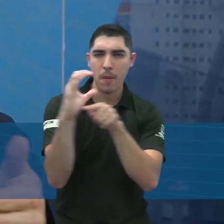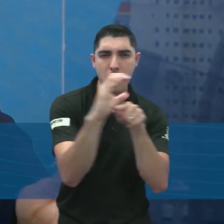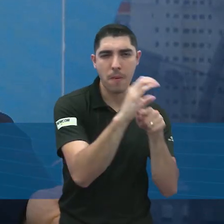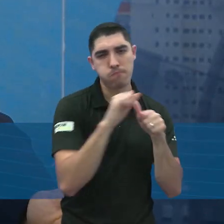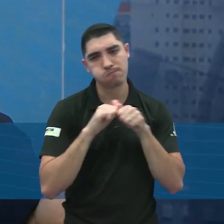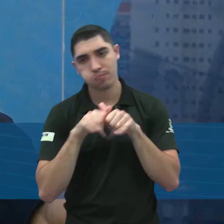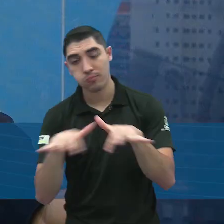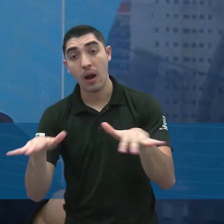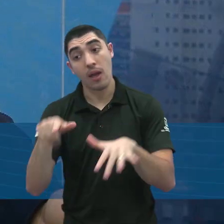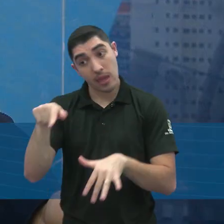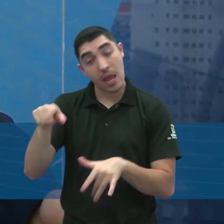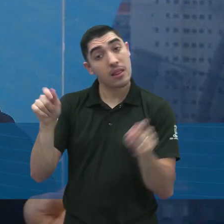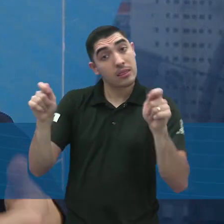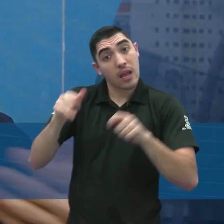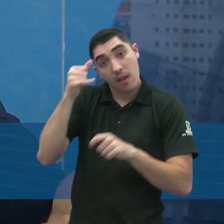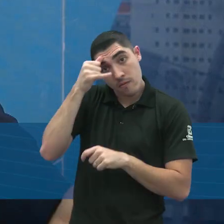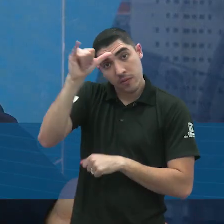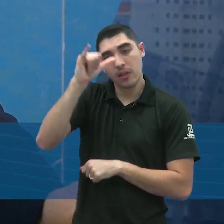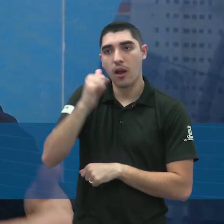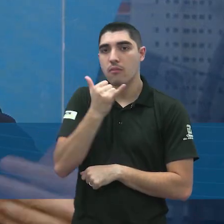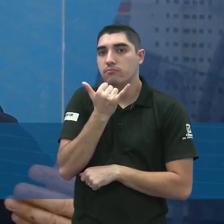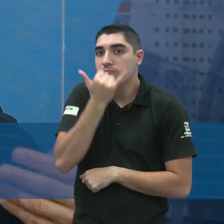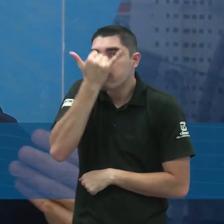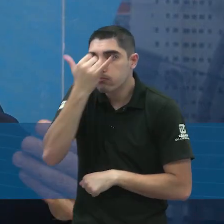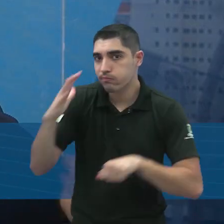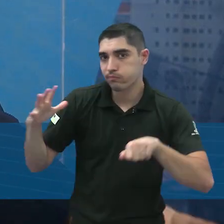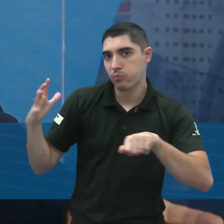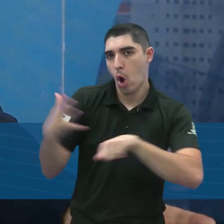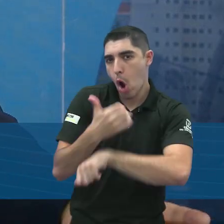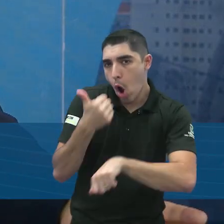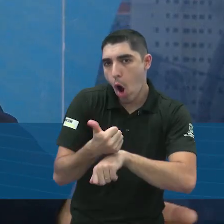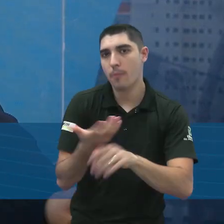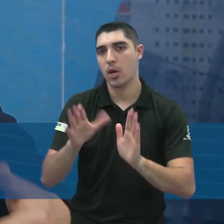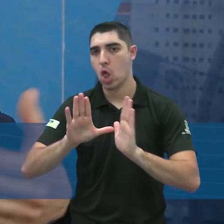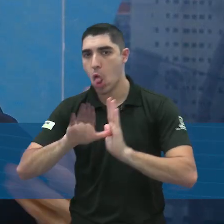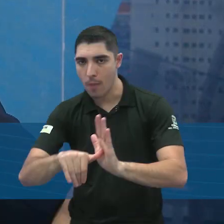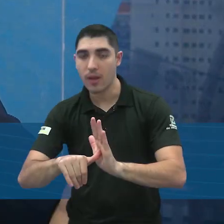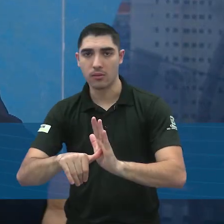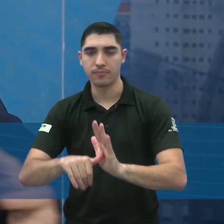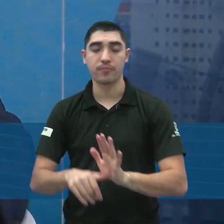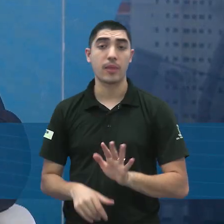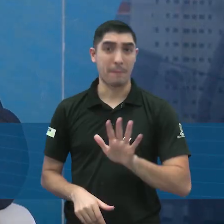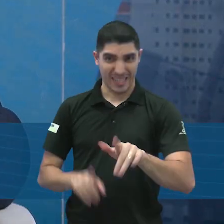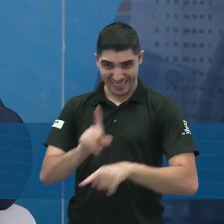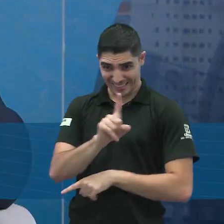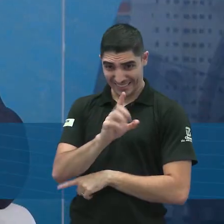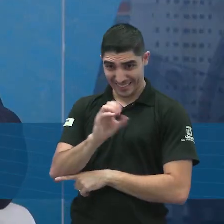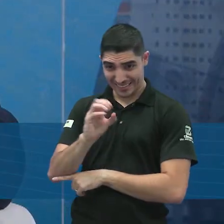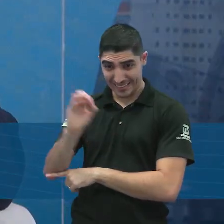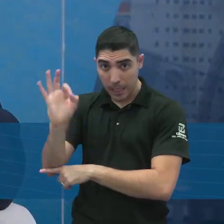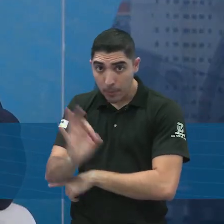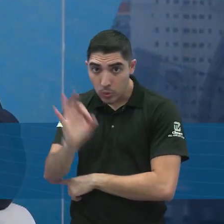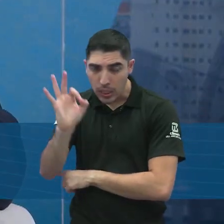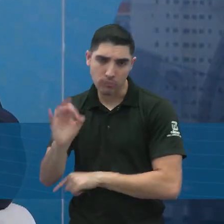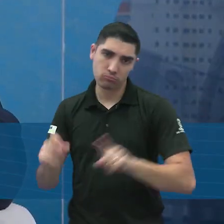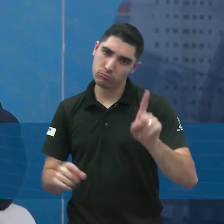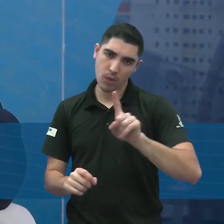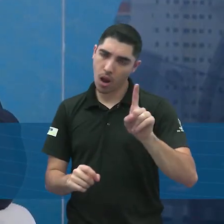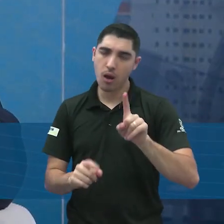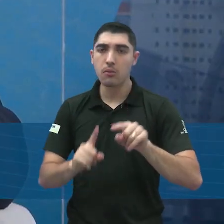os efeitos fraudulentos. Não quer dizer que isso pode não acontecer, mas são efeitos de buscar